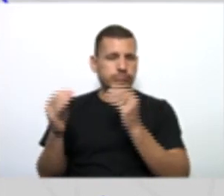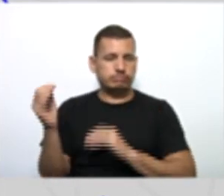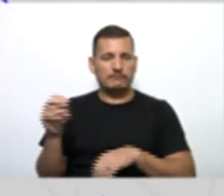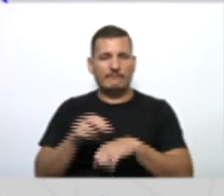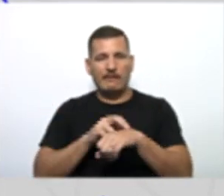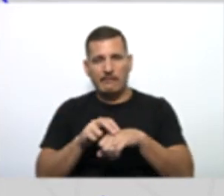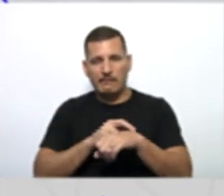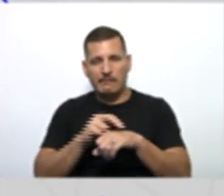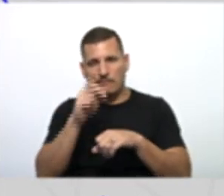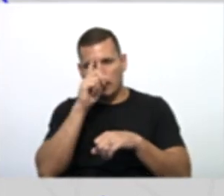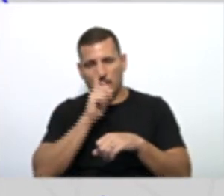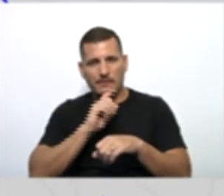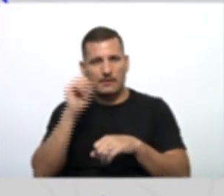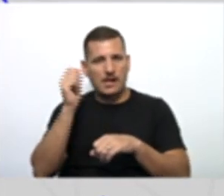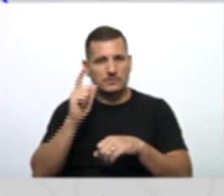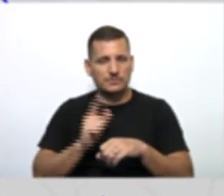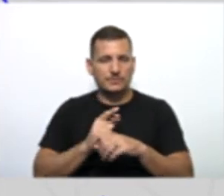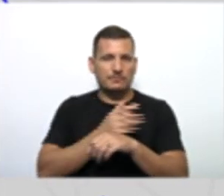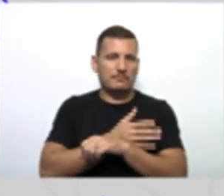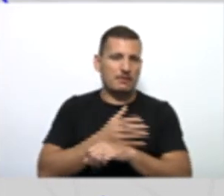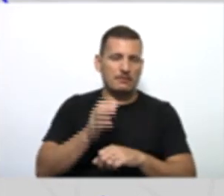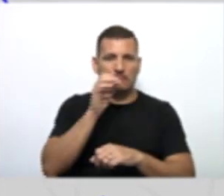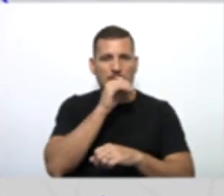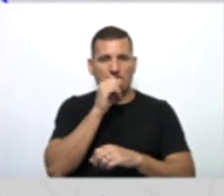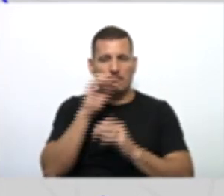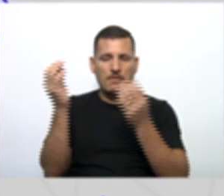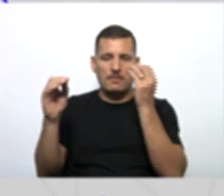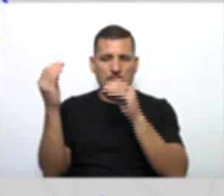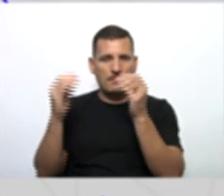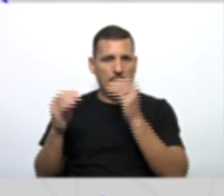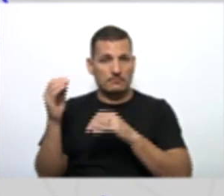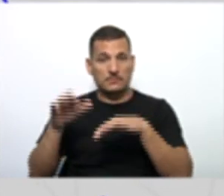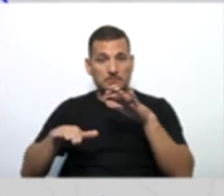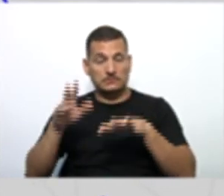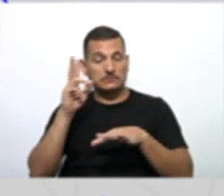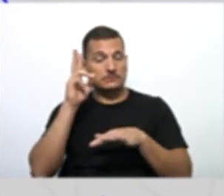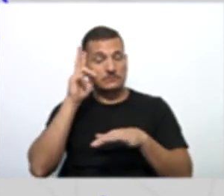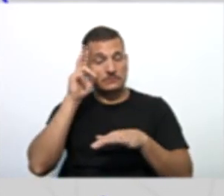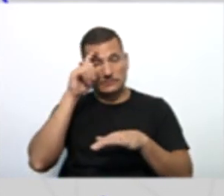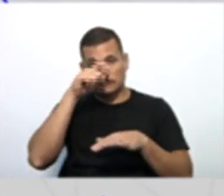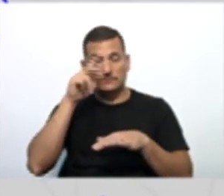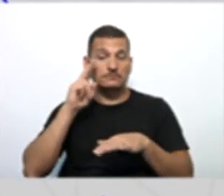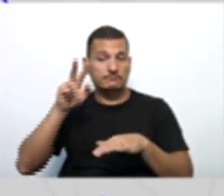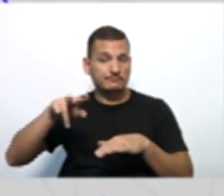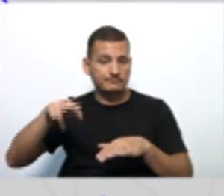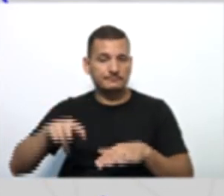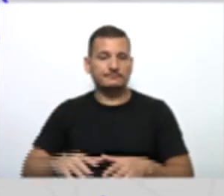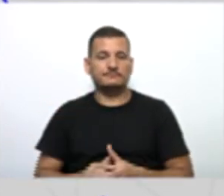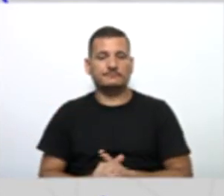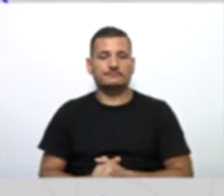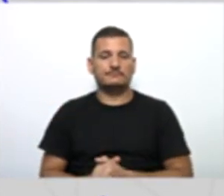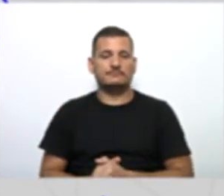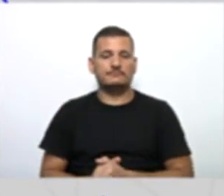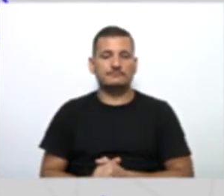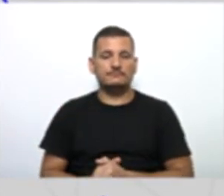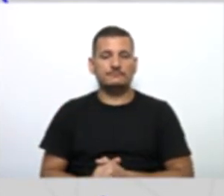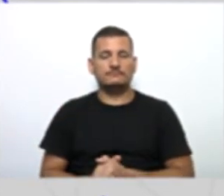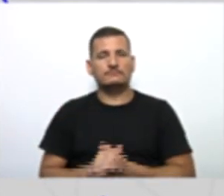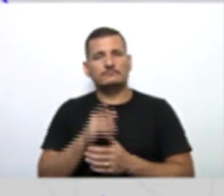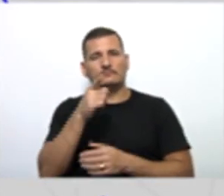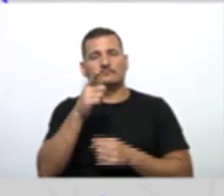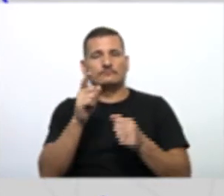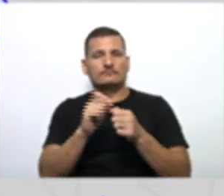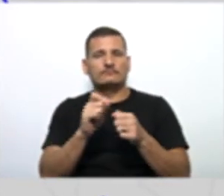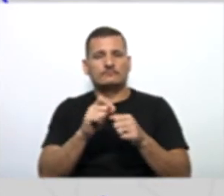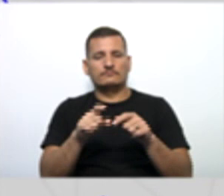azul, branco, laranja, senão vai ficar até difícil de ler. E, por fim, você mesmo fazer uma avaliação do